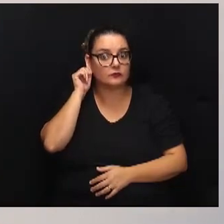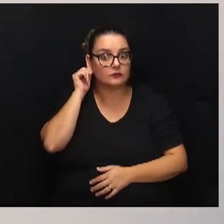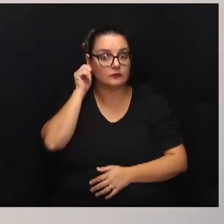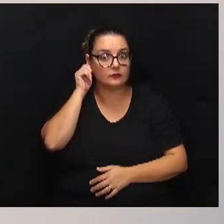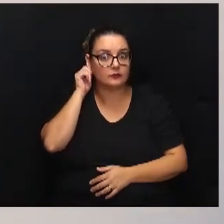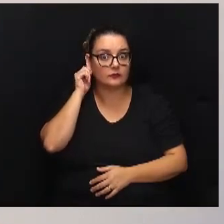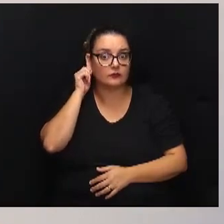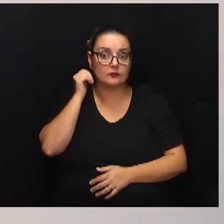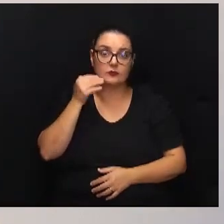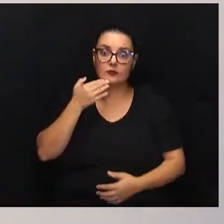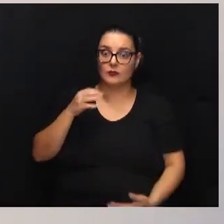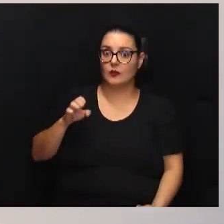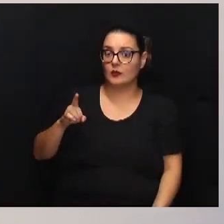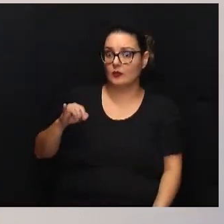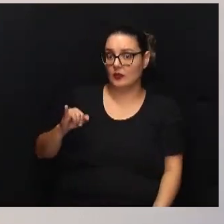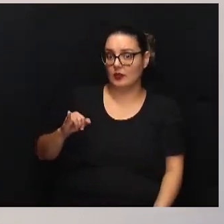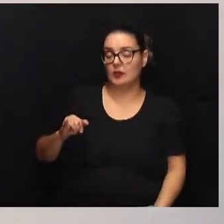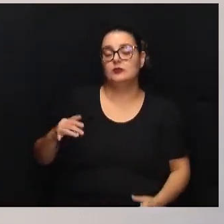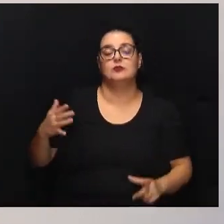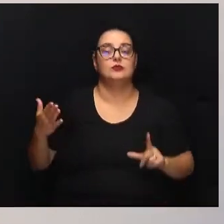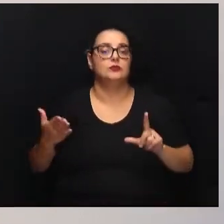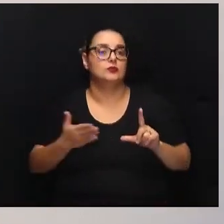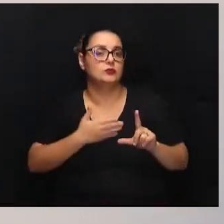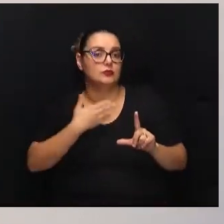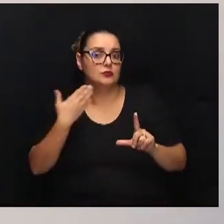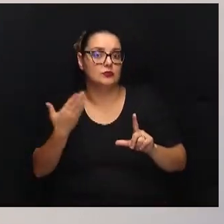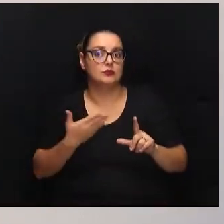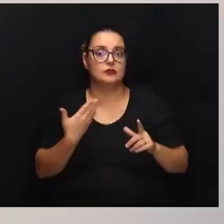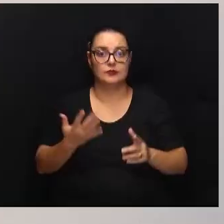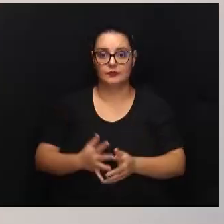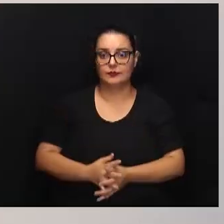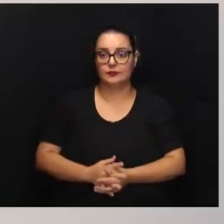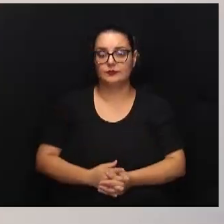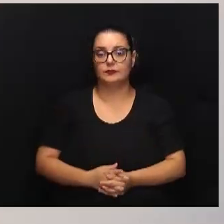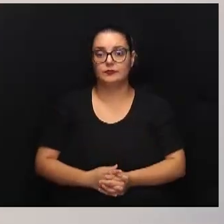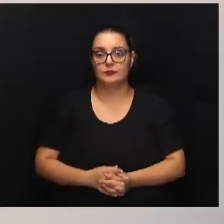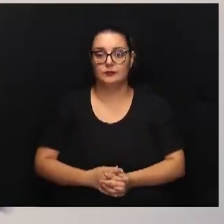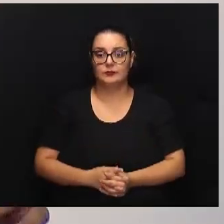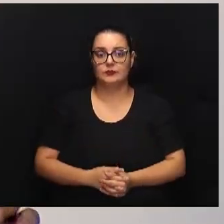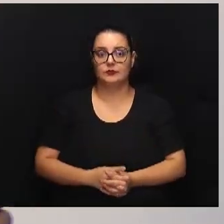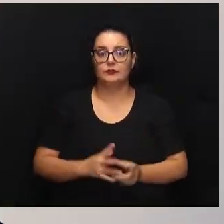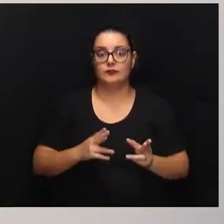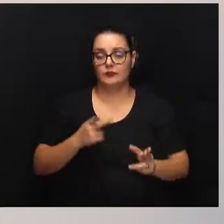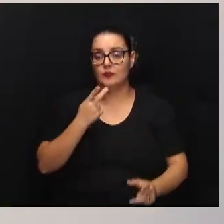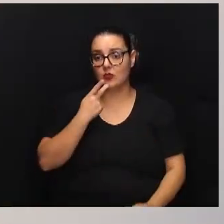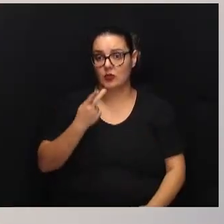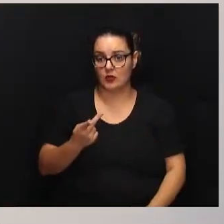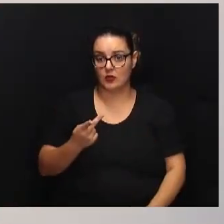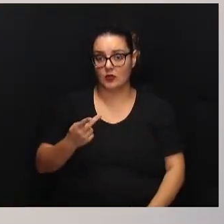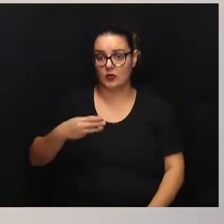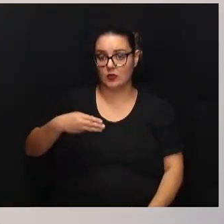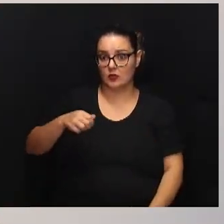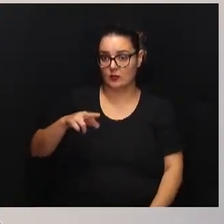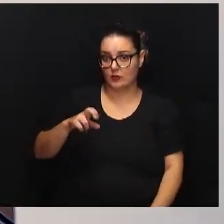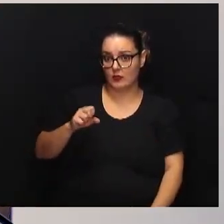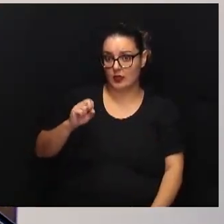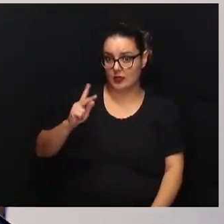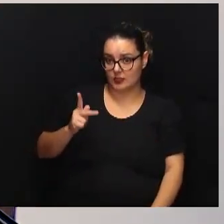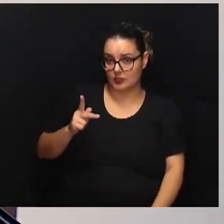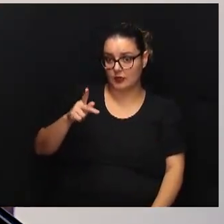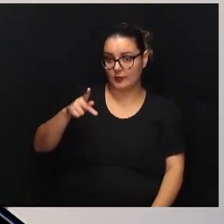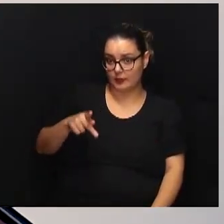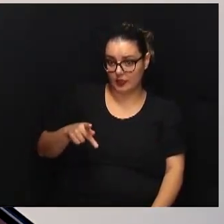Agora, eu queria até pedir para o Ed pôr umas imagenzinhas aí. Com isso que eu falei